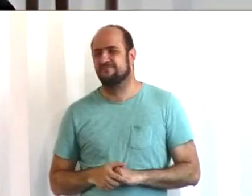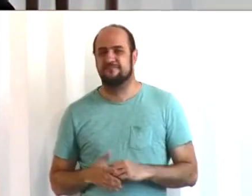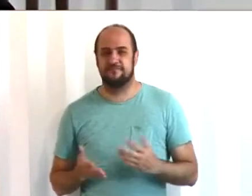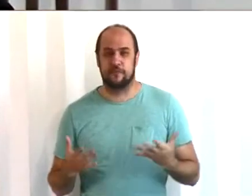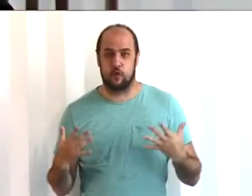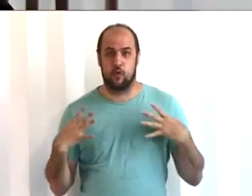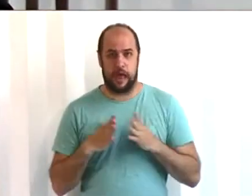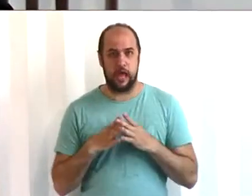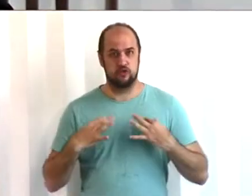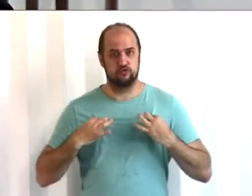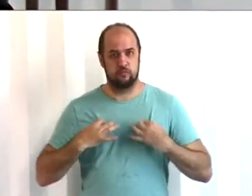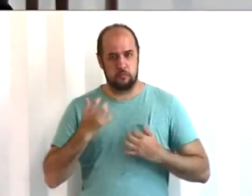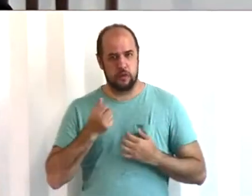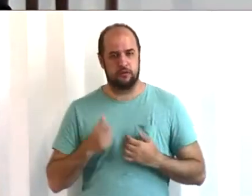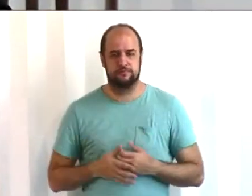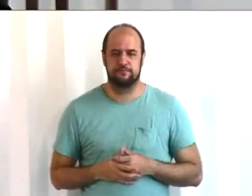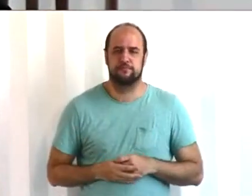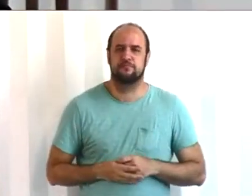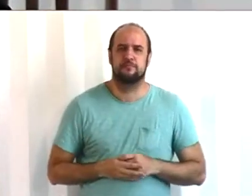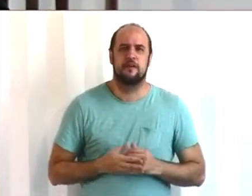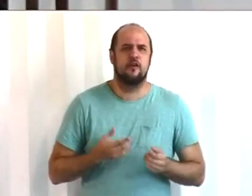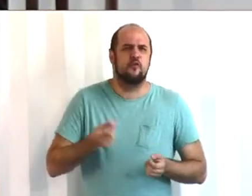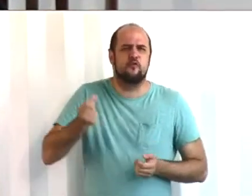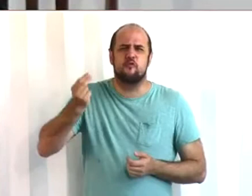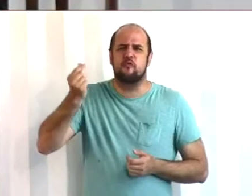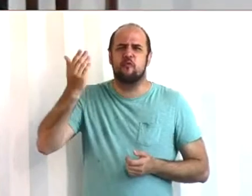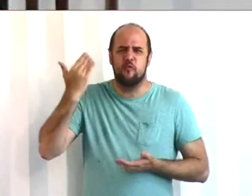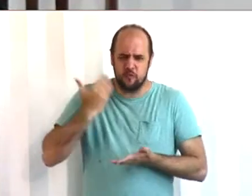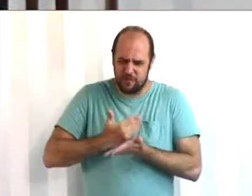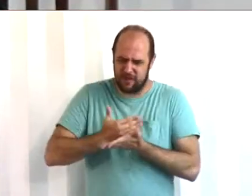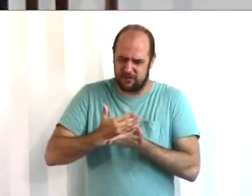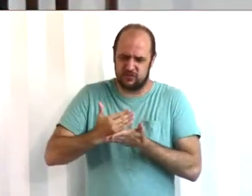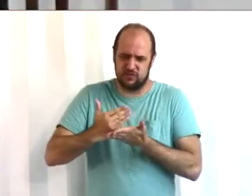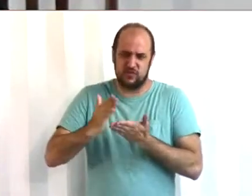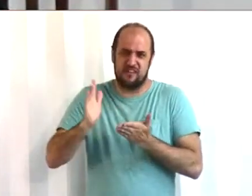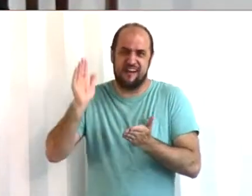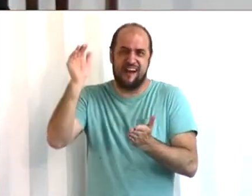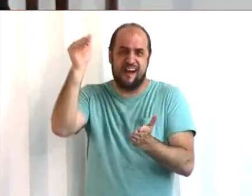Contemplado por anjos, desde o começo até o final,